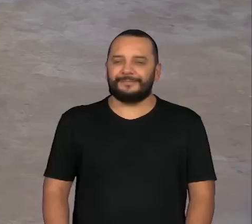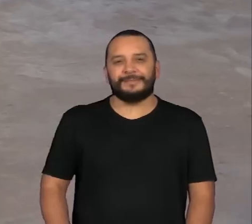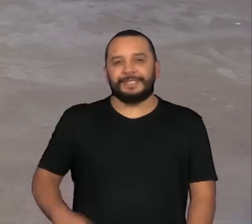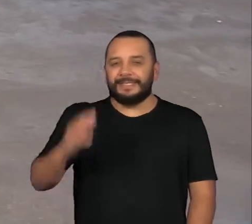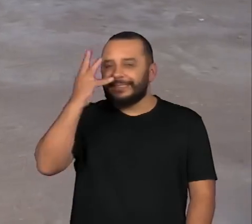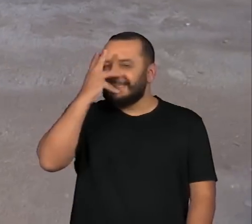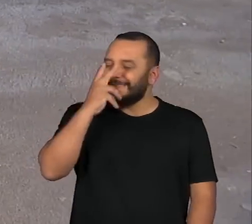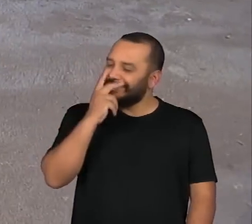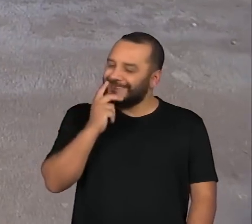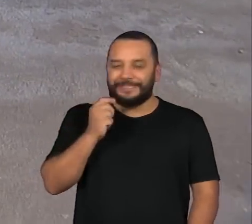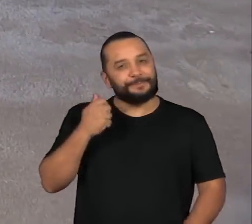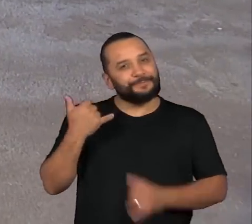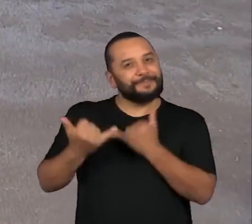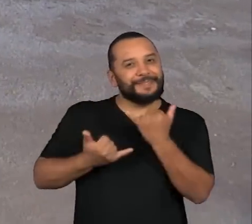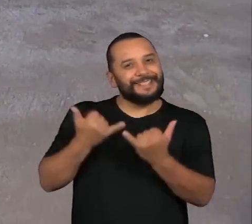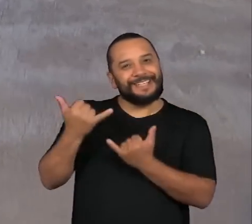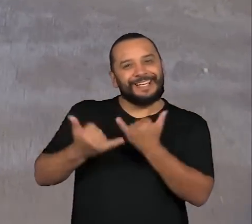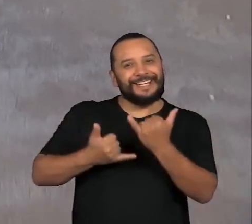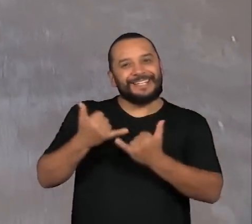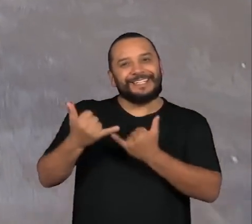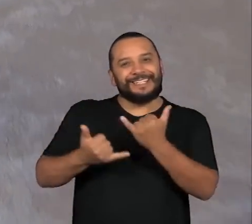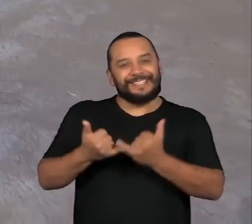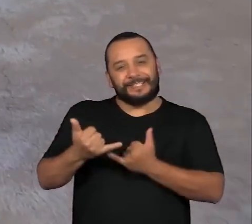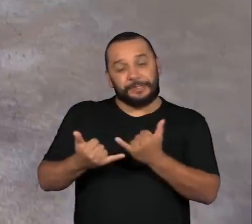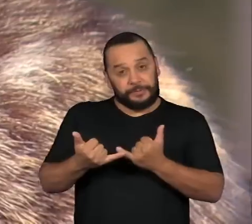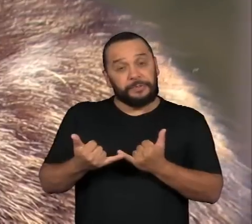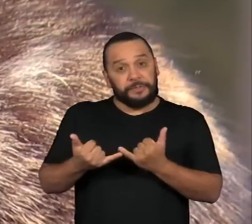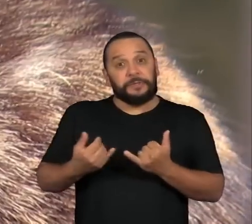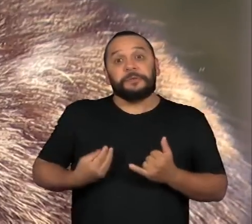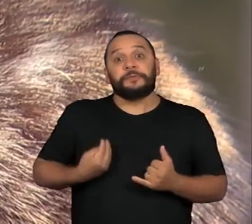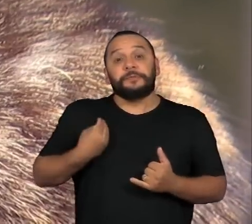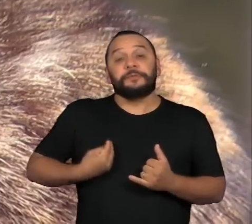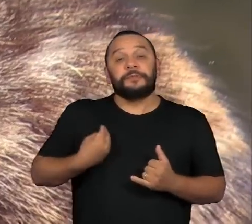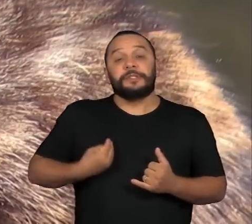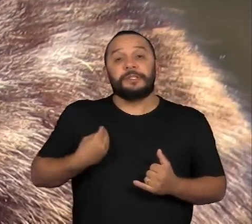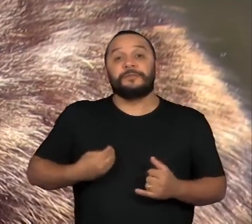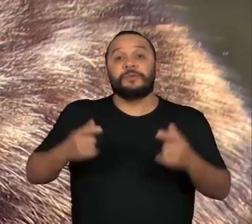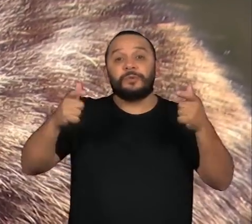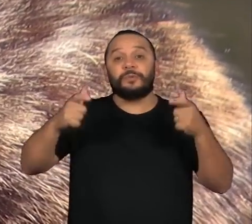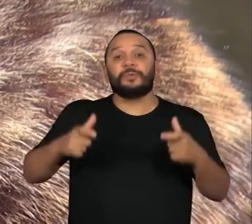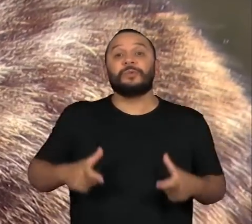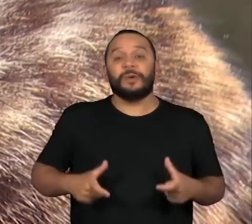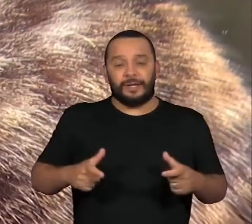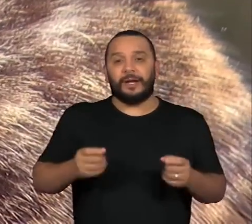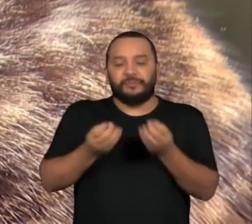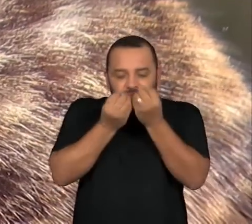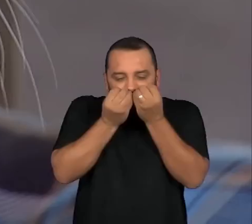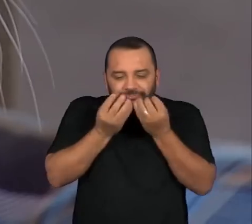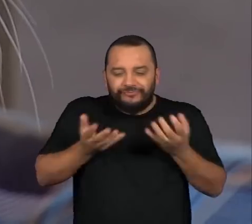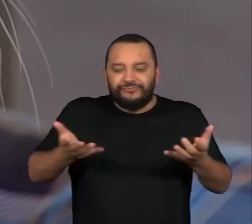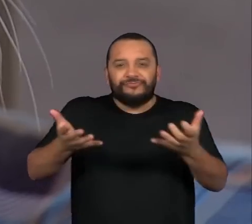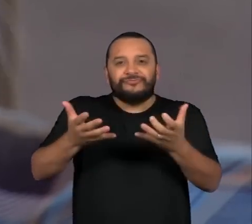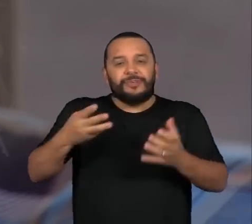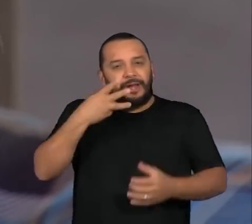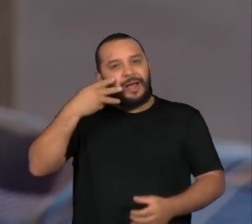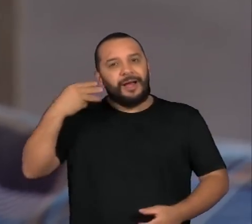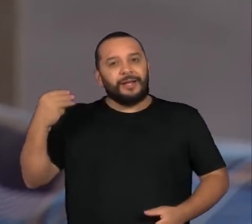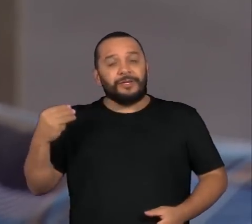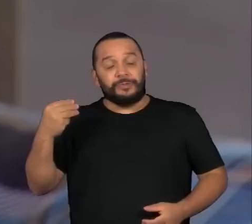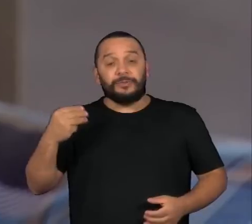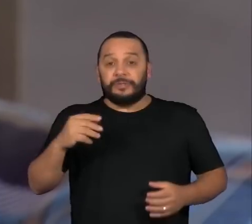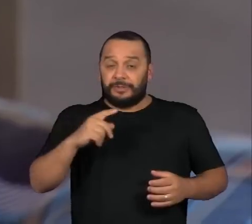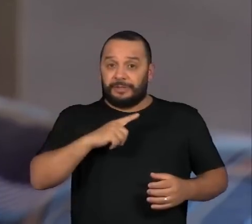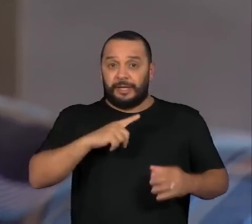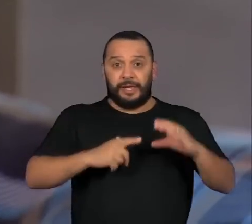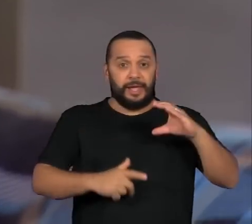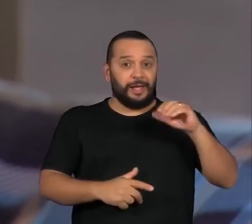graciosos, brincalhões, lindos. São moradores temporários do Jardim dos Gatos, que fica neste Cat Café, na